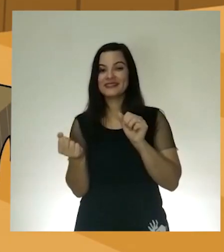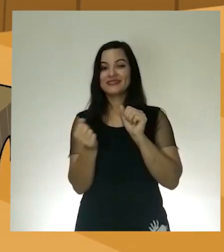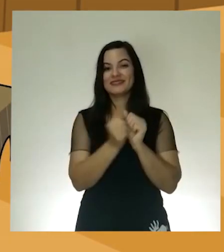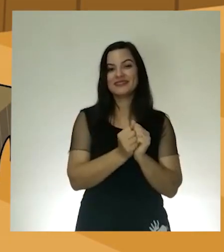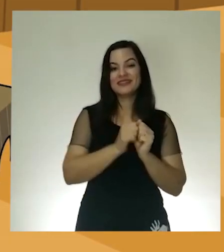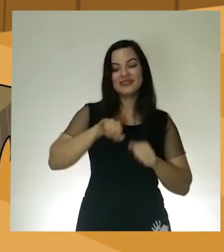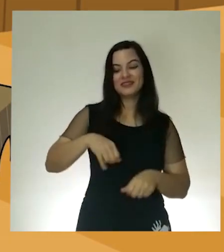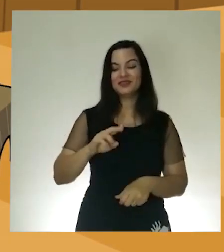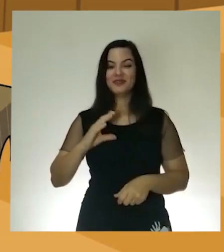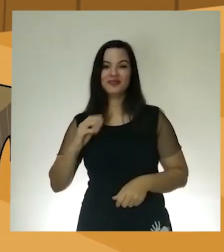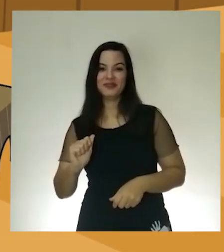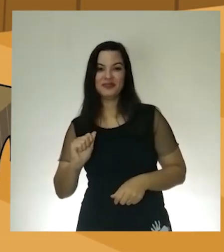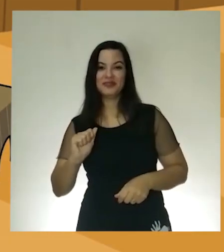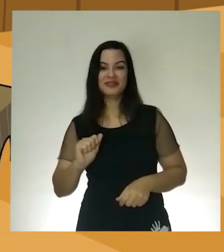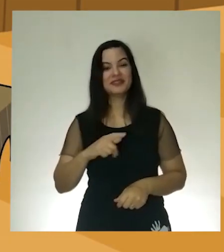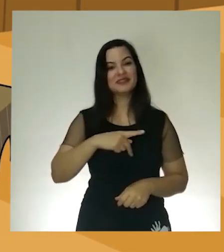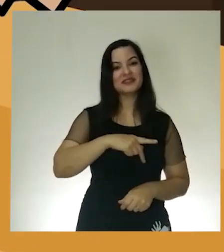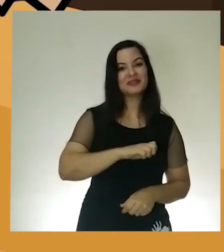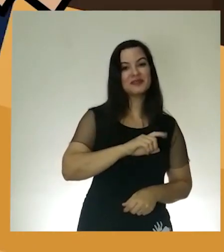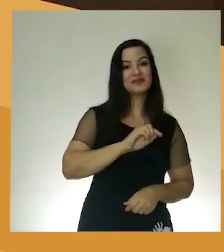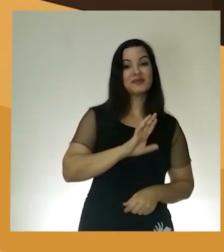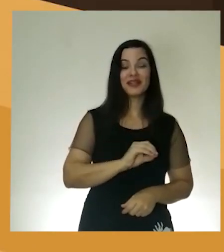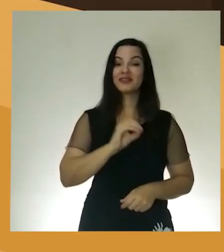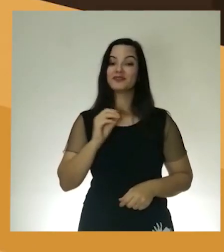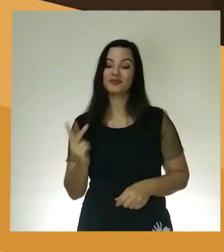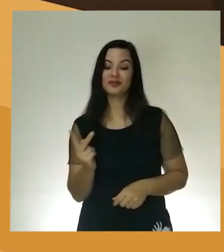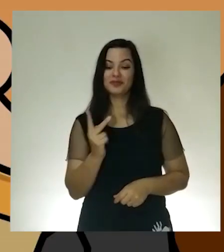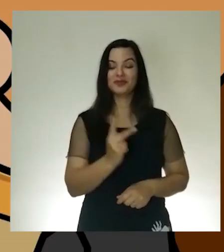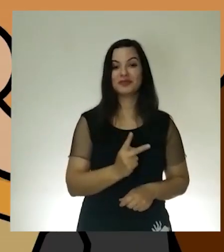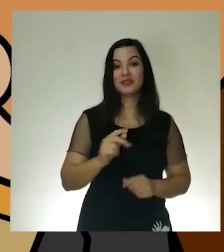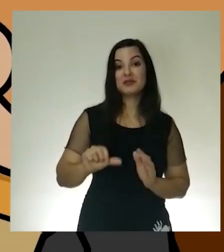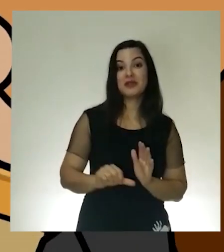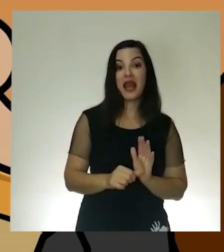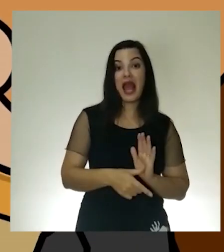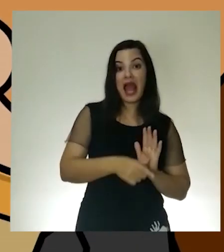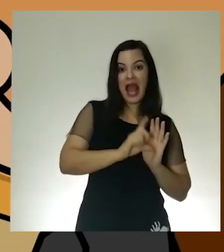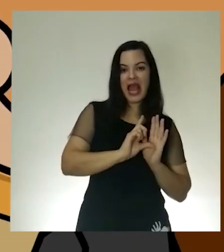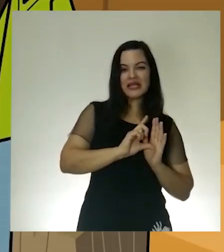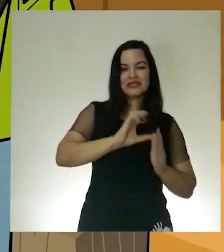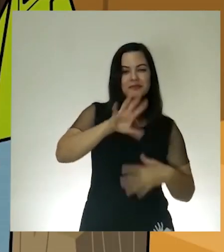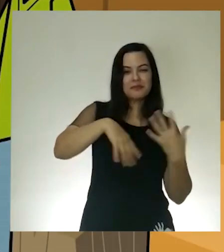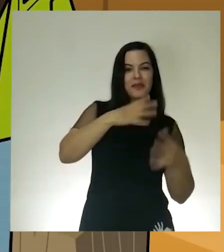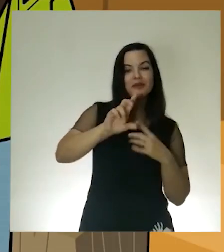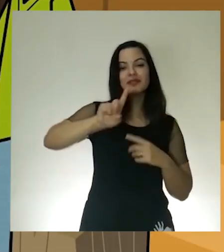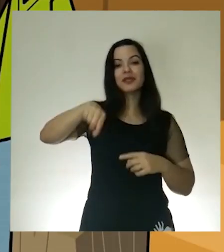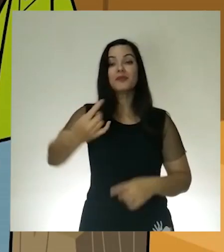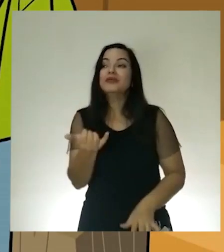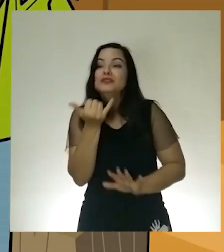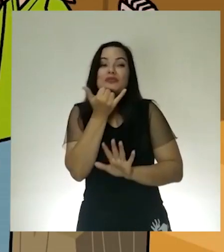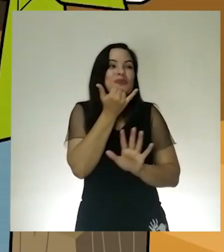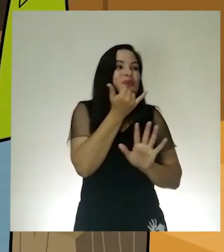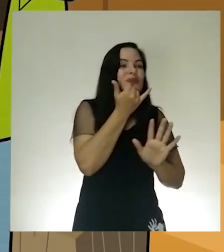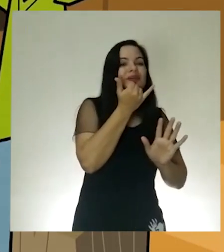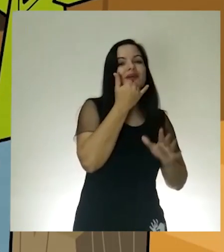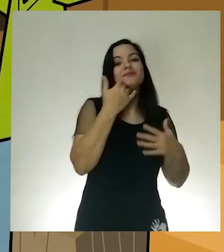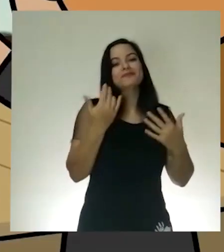e Pedro, Pedro e Juca, primeiro aprontam, depois pedem